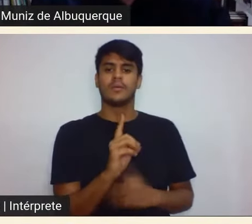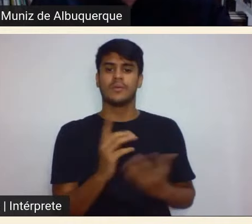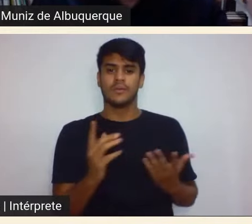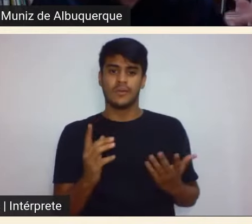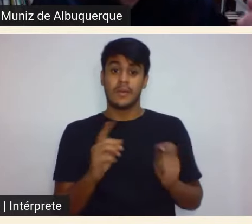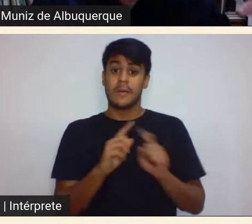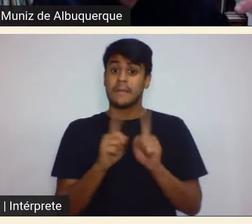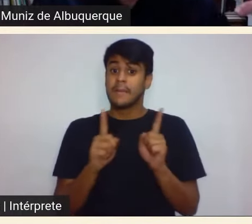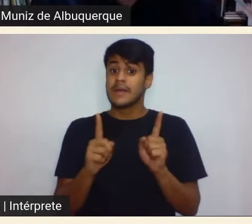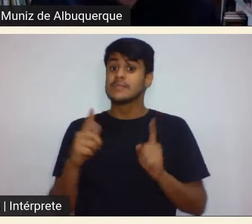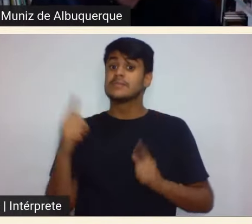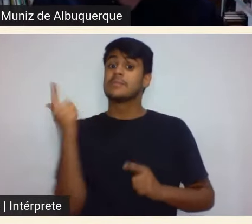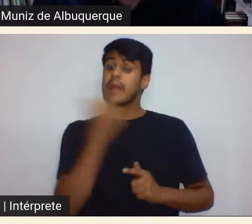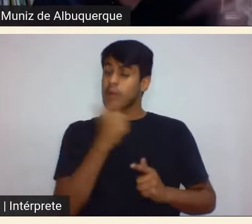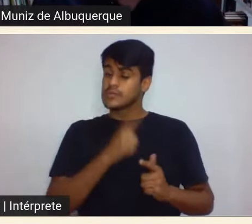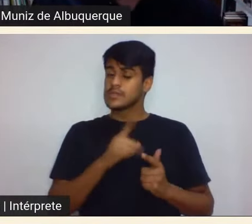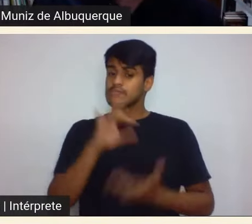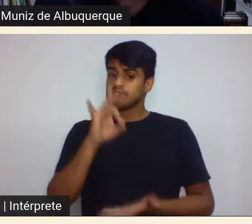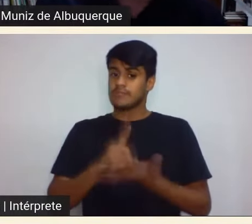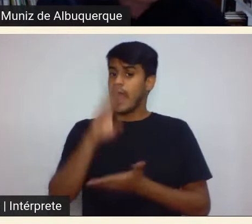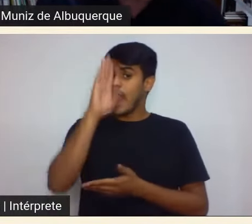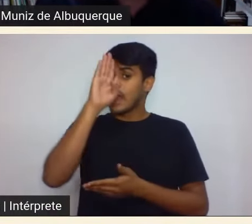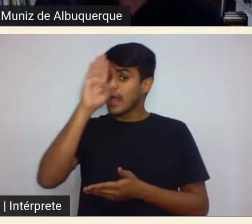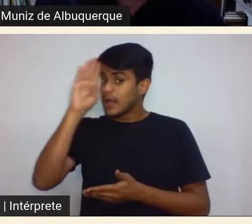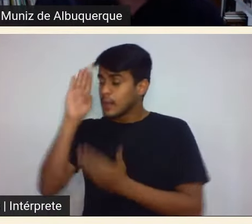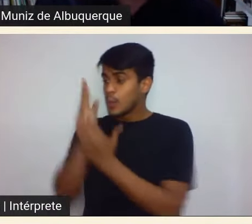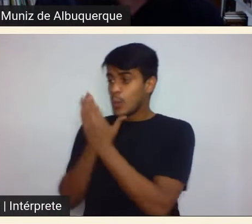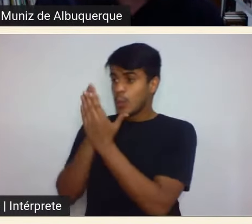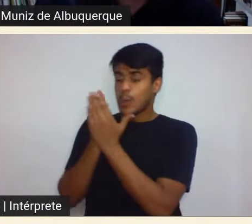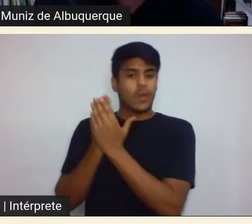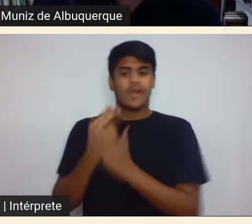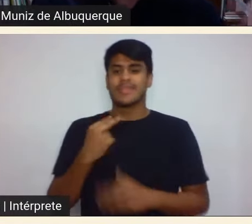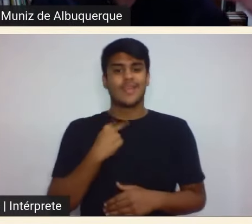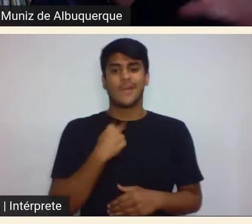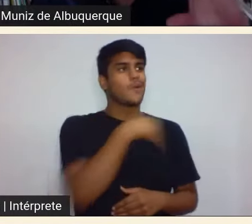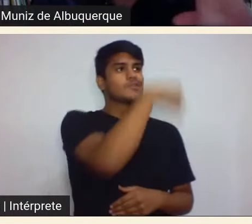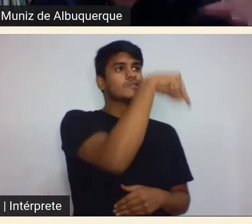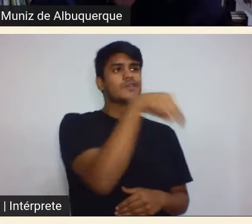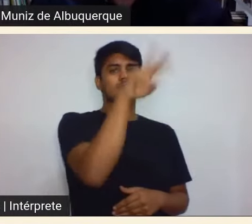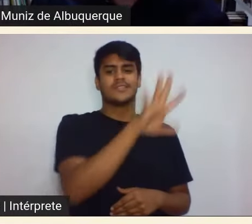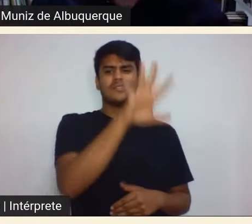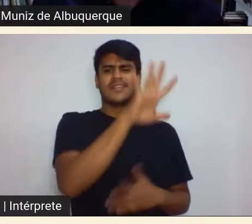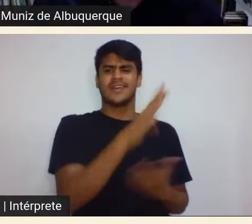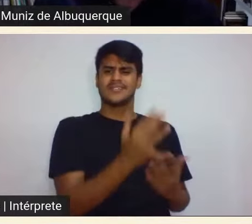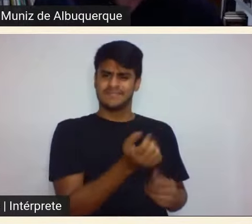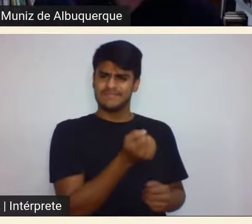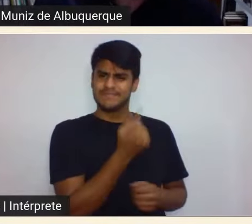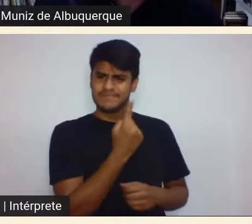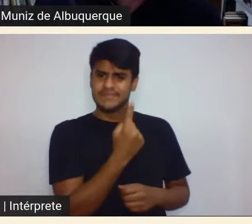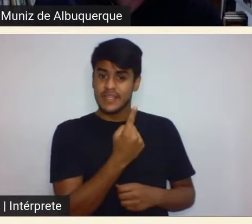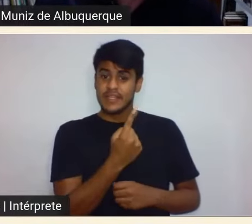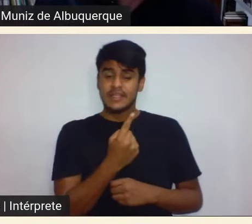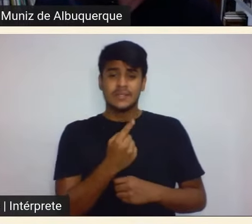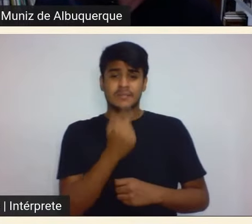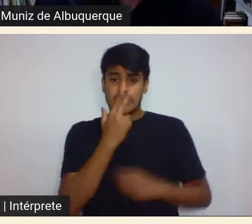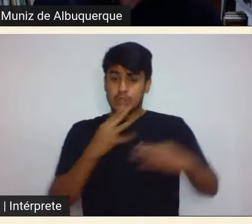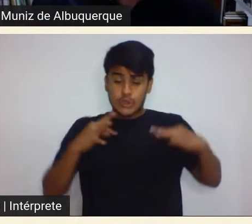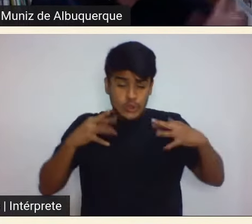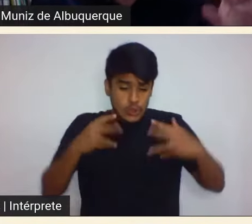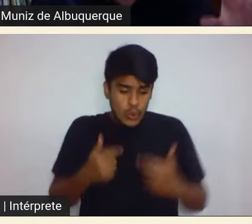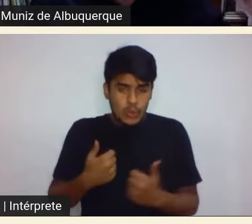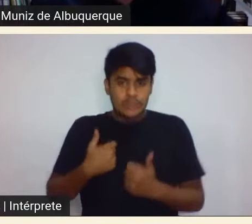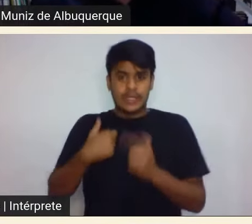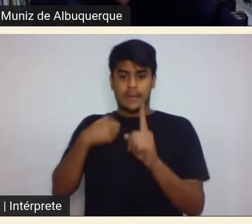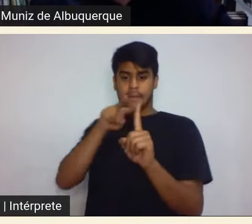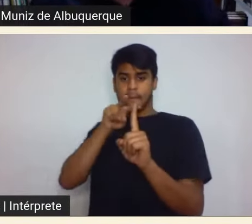eruditamente, não pode ser feito por quem está no norte e no nordeste. Há toda uma visão despectiva